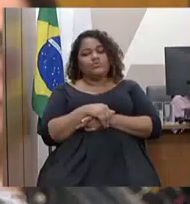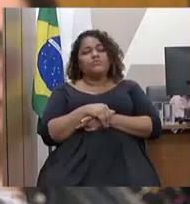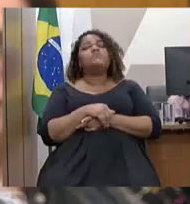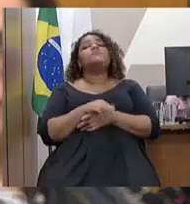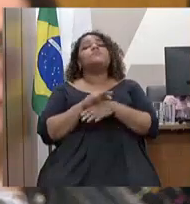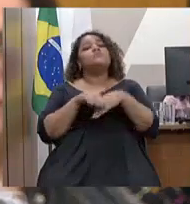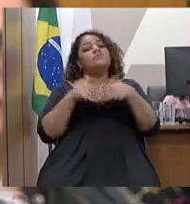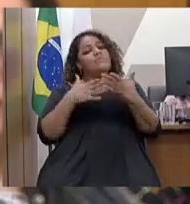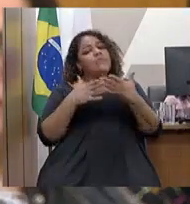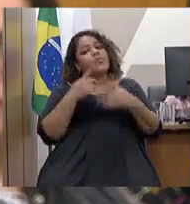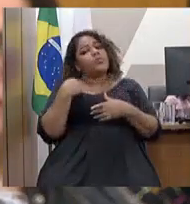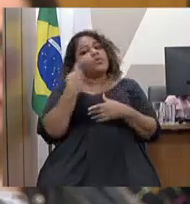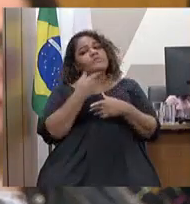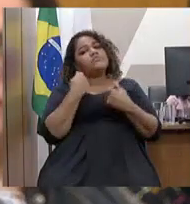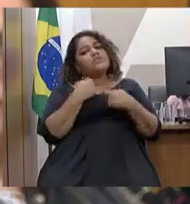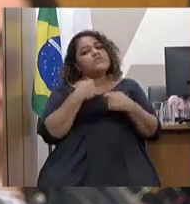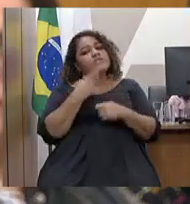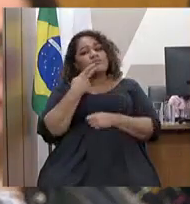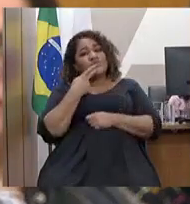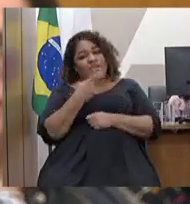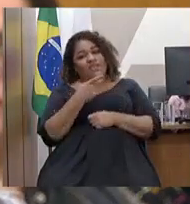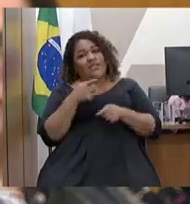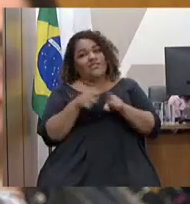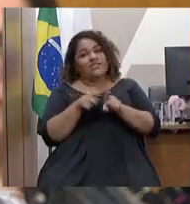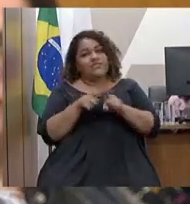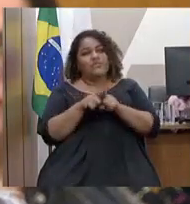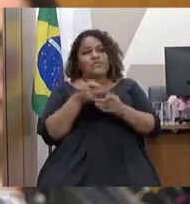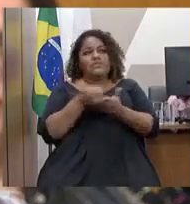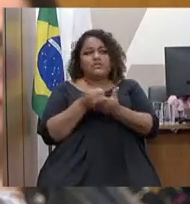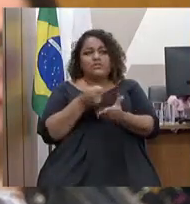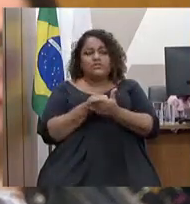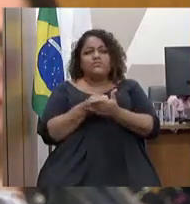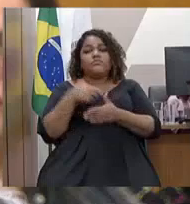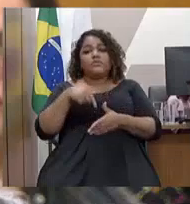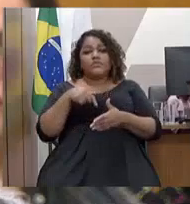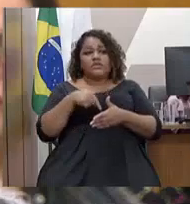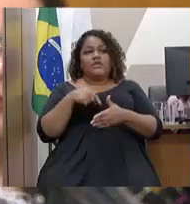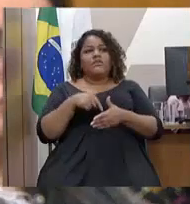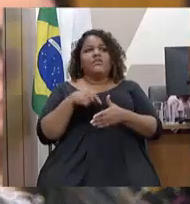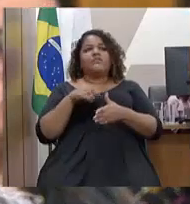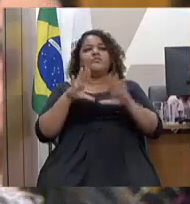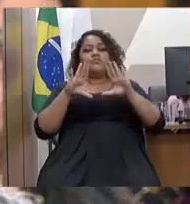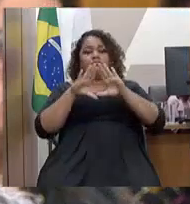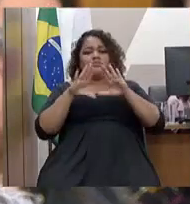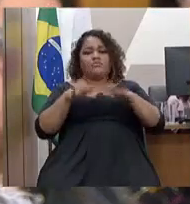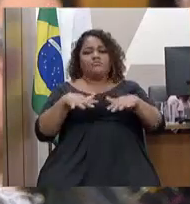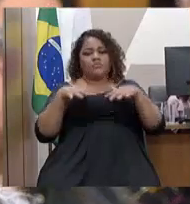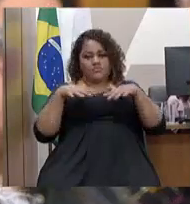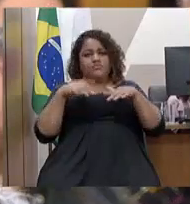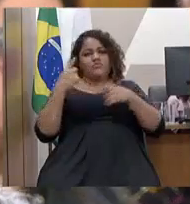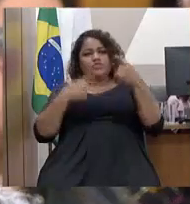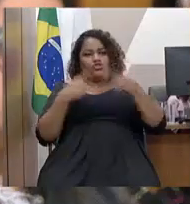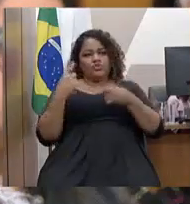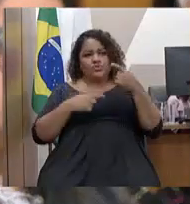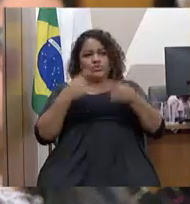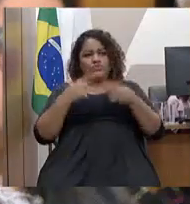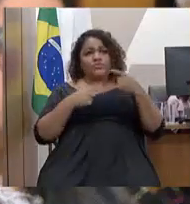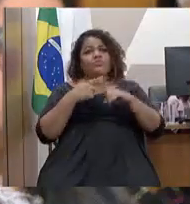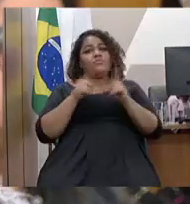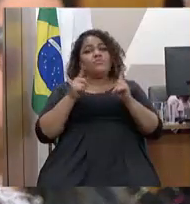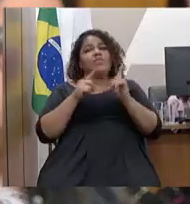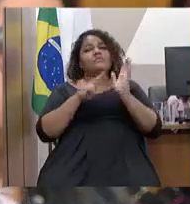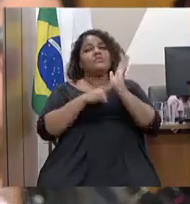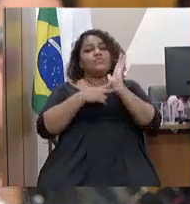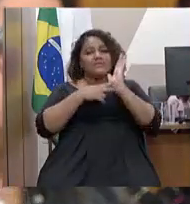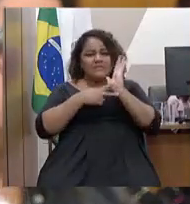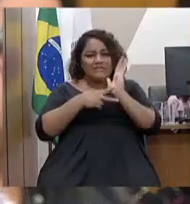exigir que no Parlamento se faça a discussão mas é importante que o sindicatos sindicalistas as